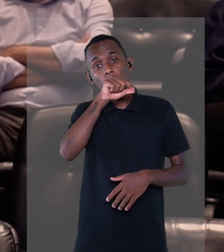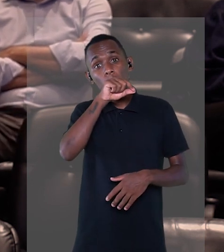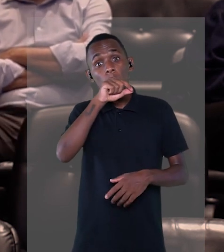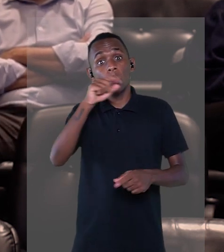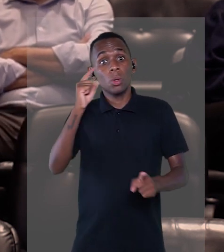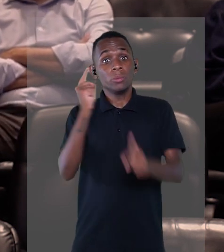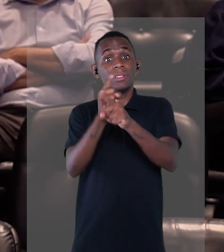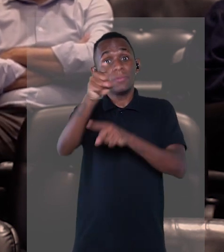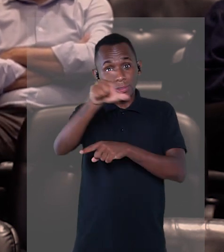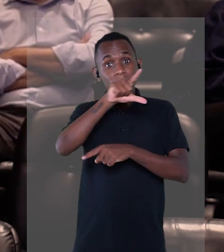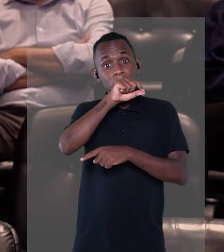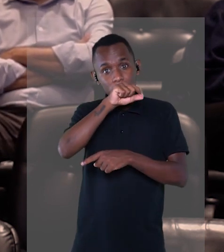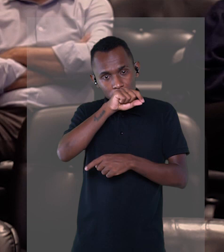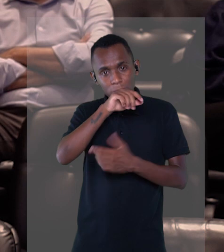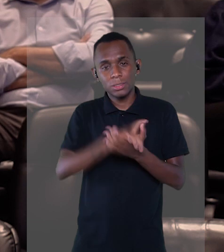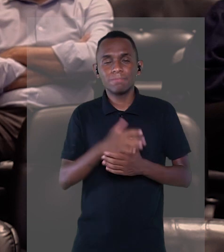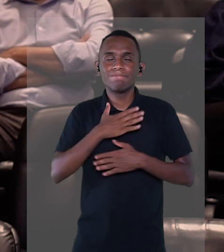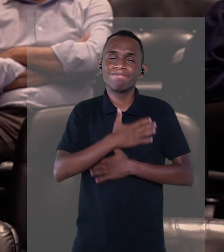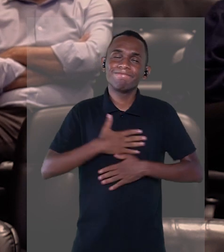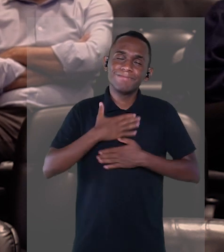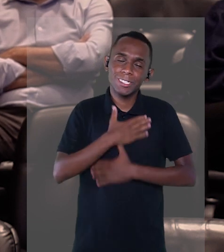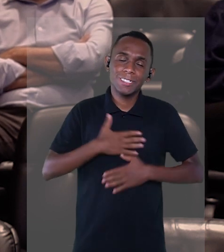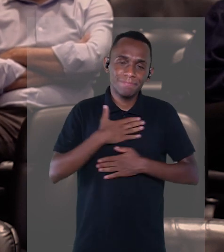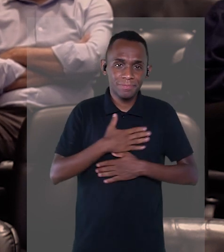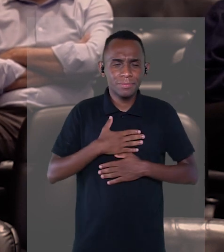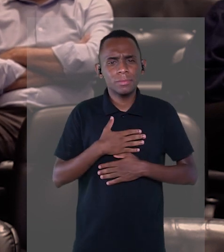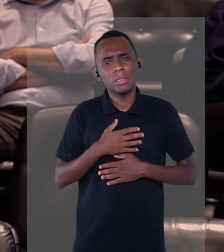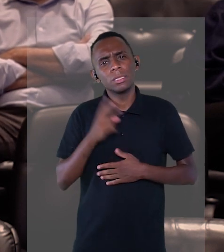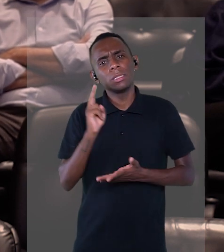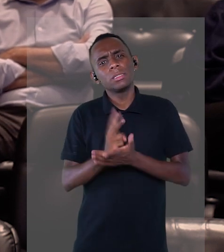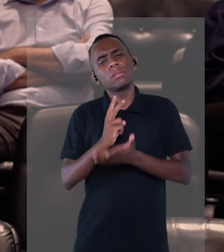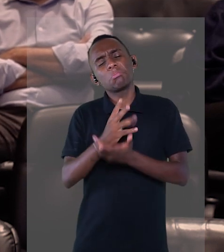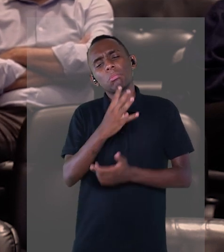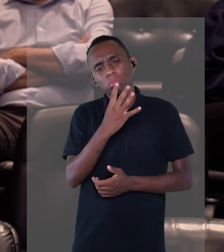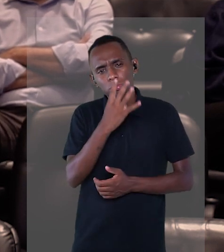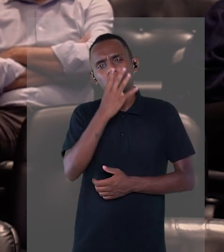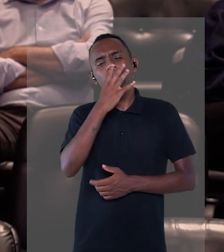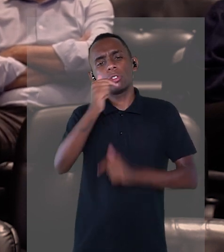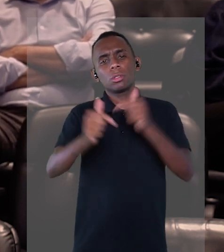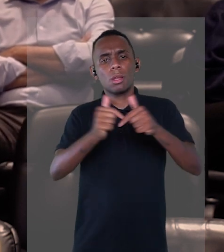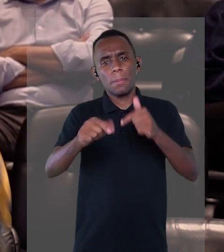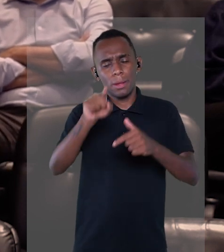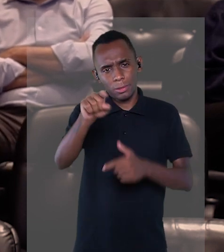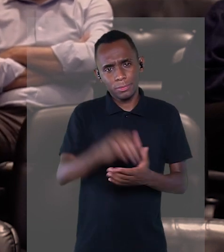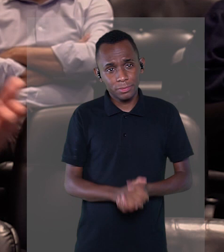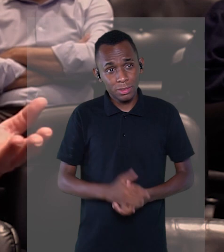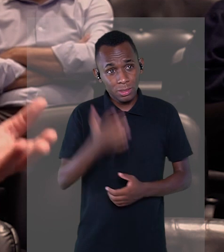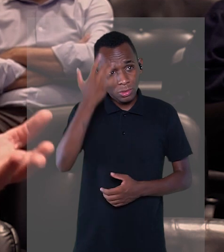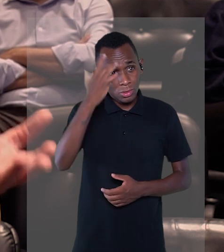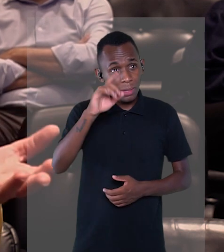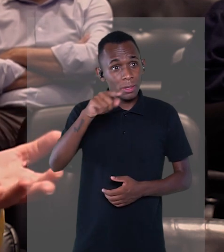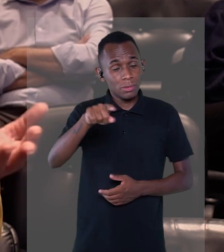no Twitter também, com muito prazer. E fiquei sempre muito encantada com o seu trabalho. Nem sabia que